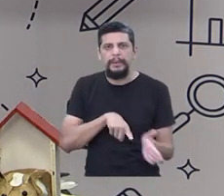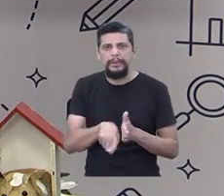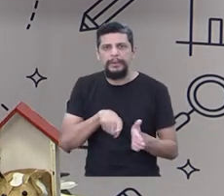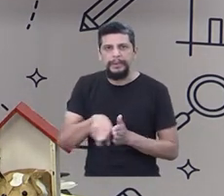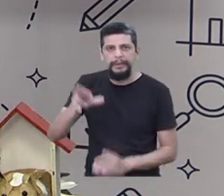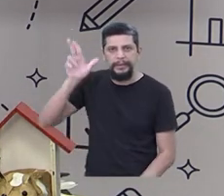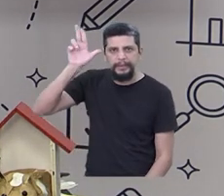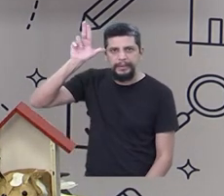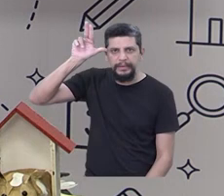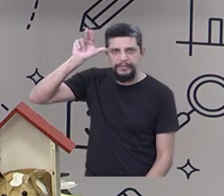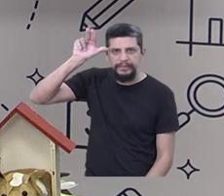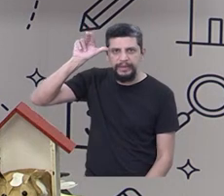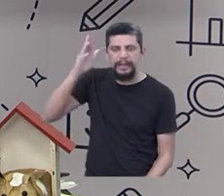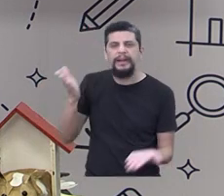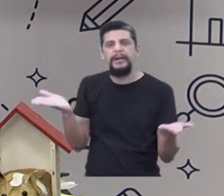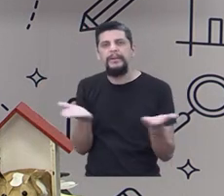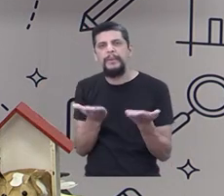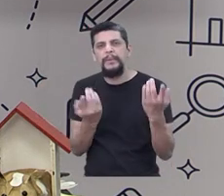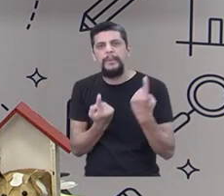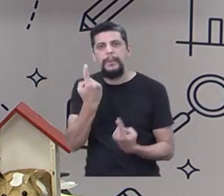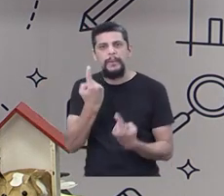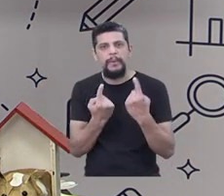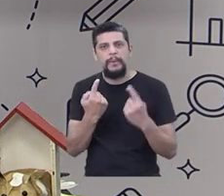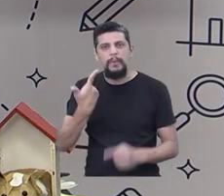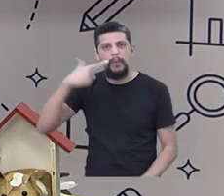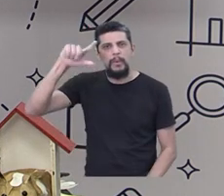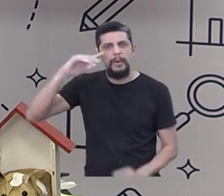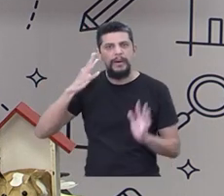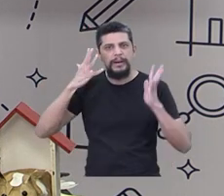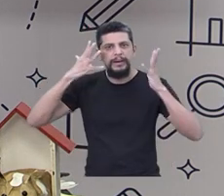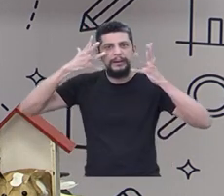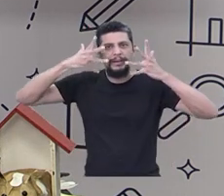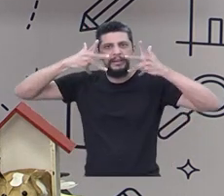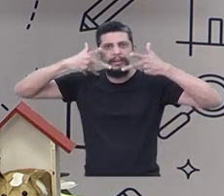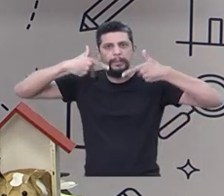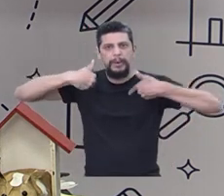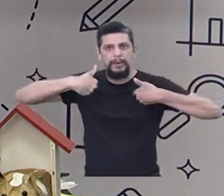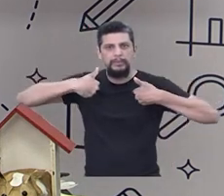cavalo. E agora, gente, qual será o próximo? Hã?